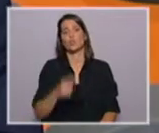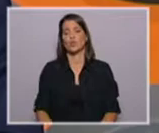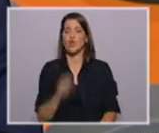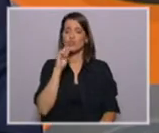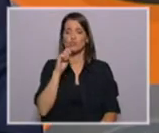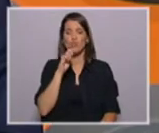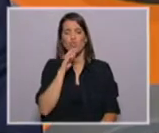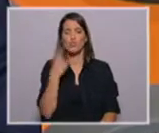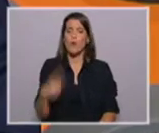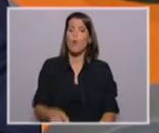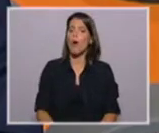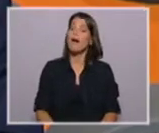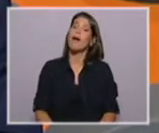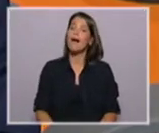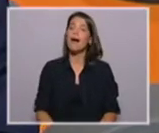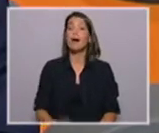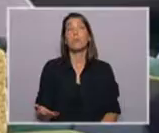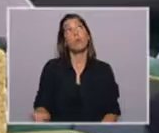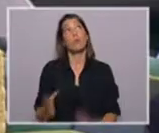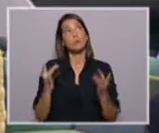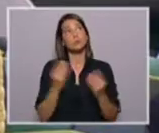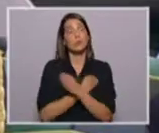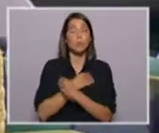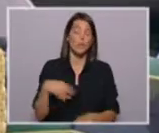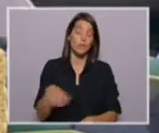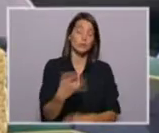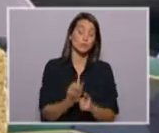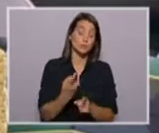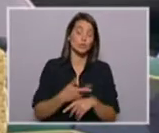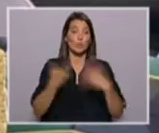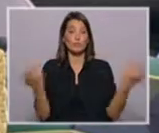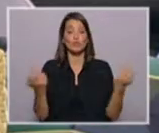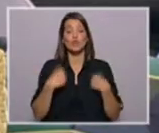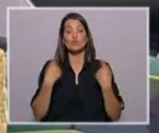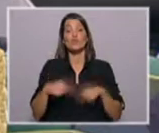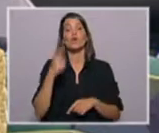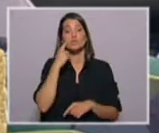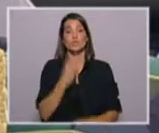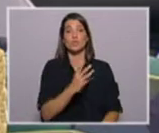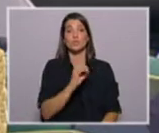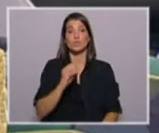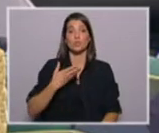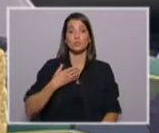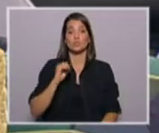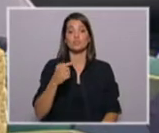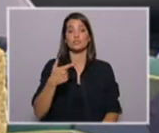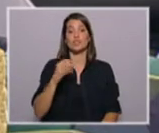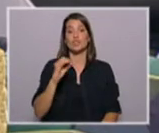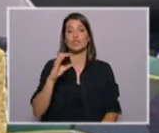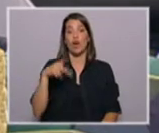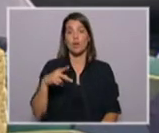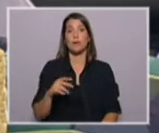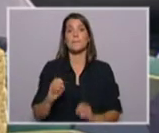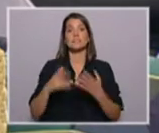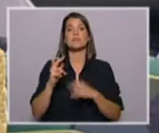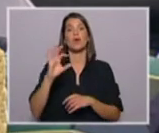única coisa que podias tocar naquela... Exato, e brinquedos e E aquelas brinquedos. coisas todas. Eu só conheci o Woodstock já no princípio dos anos 80, que me